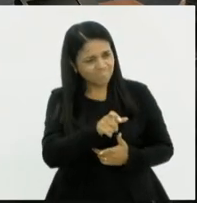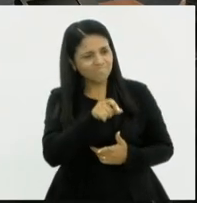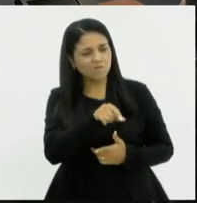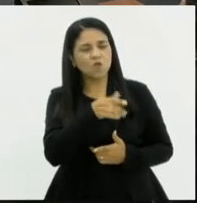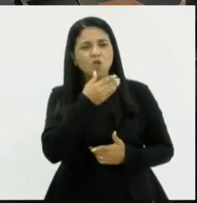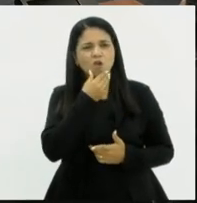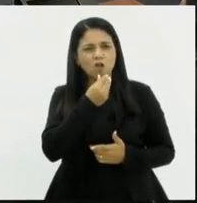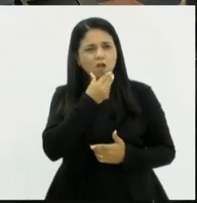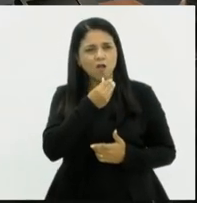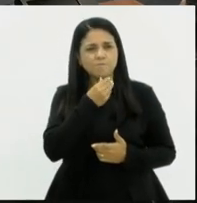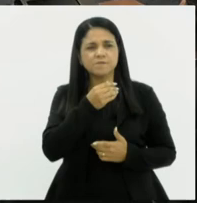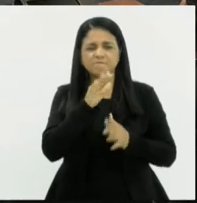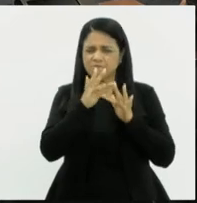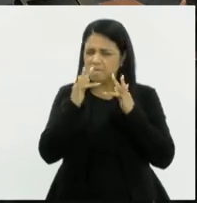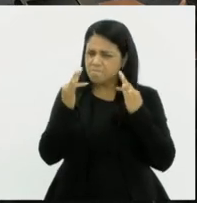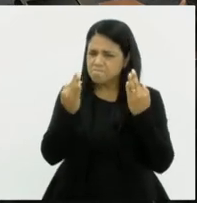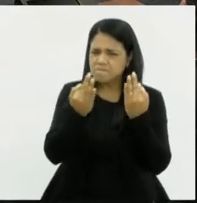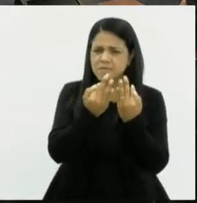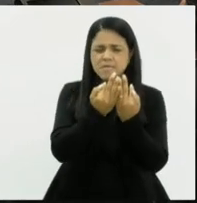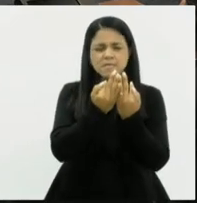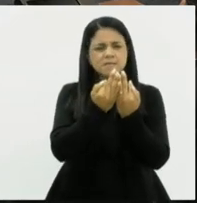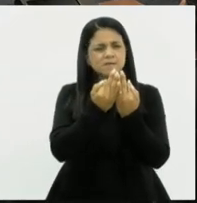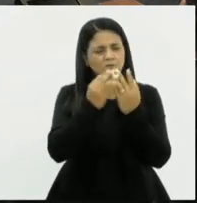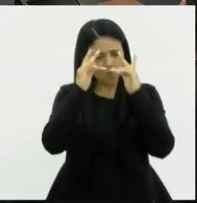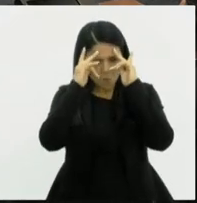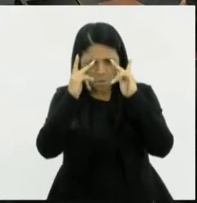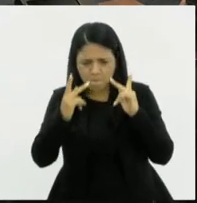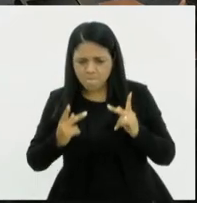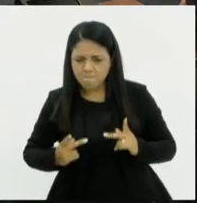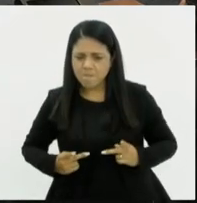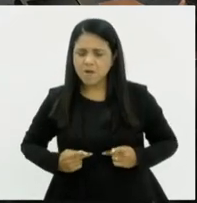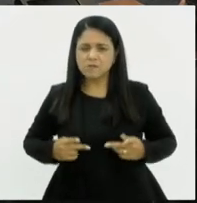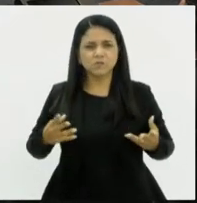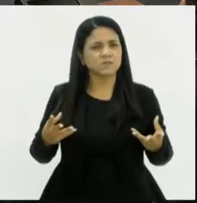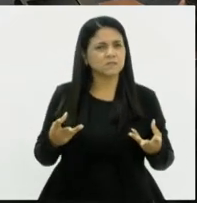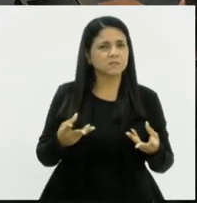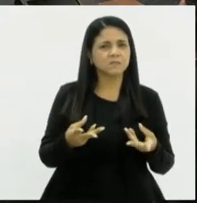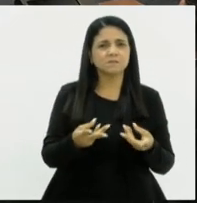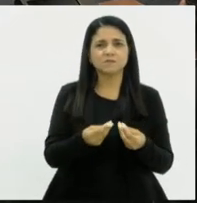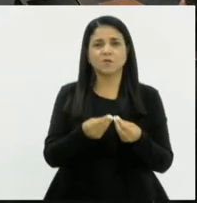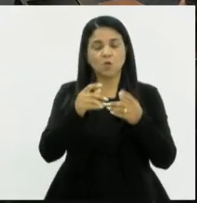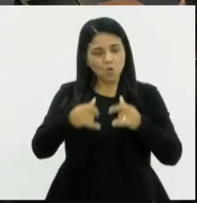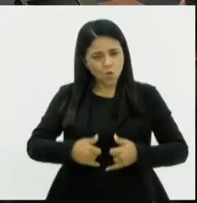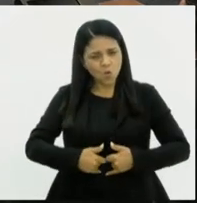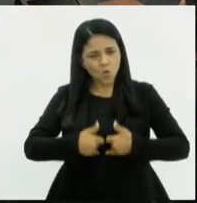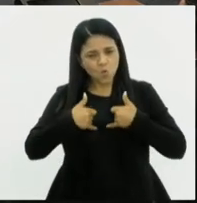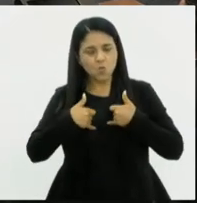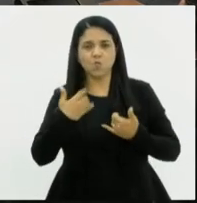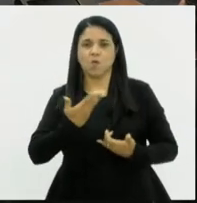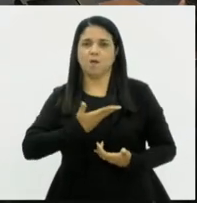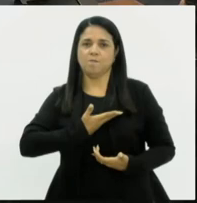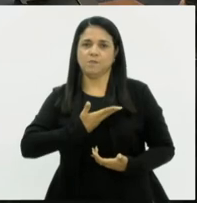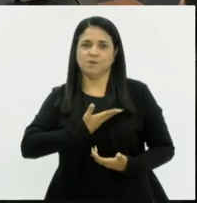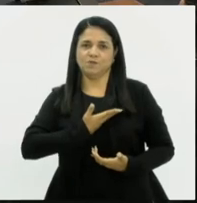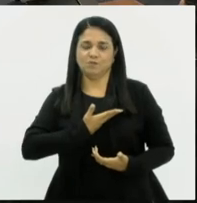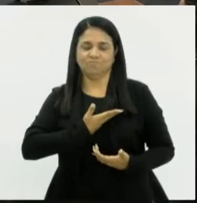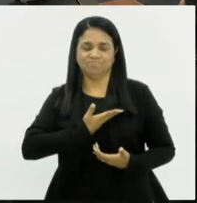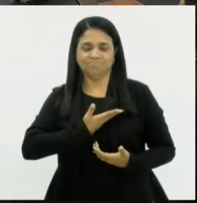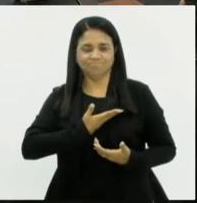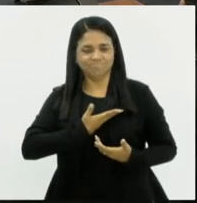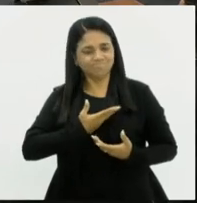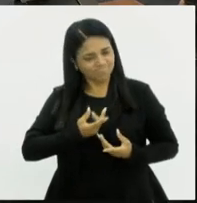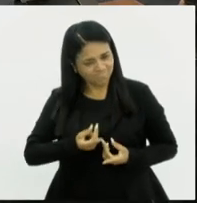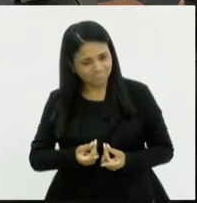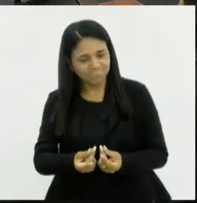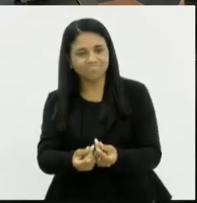da família, é um grande ser humano, é um cara com muita sensibilidade, e eu tenho orgulho de ser seu amigo. E seremos amigos para a